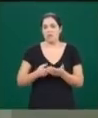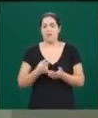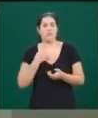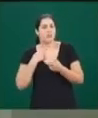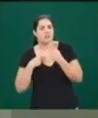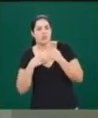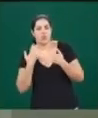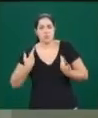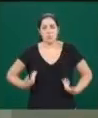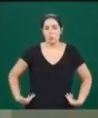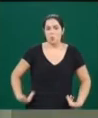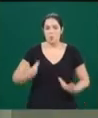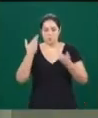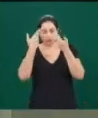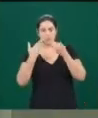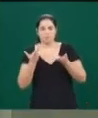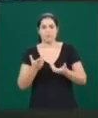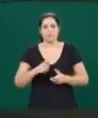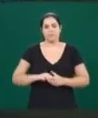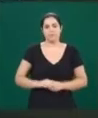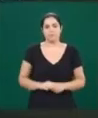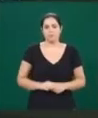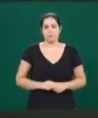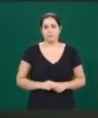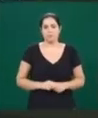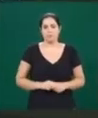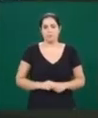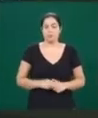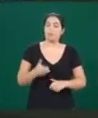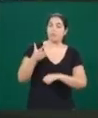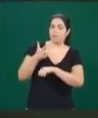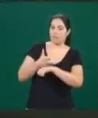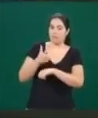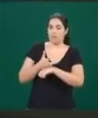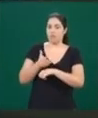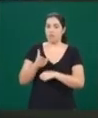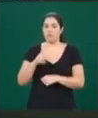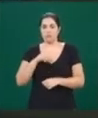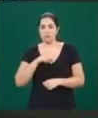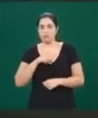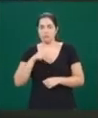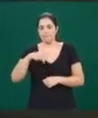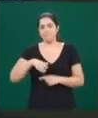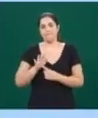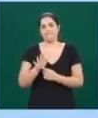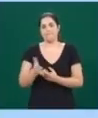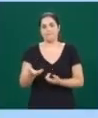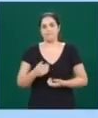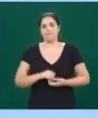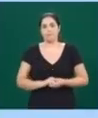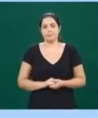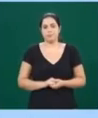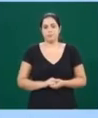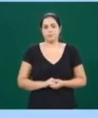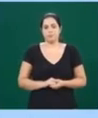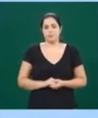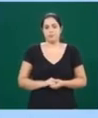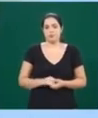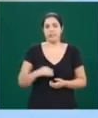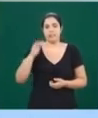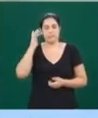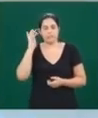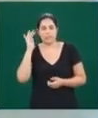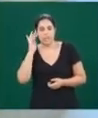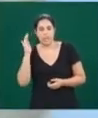corpo autorretrato e ob os vídeos que estão expostos aqui no mundo têm a ver um pouquinho com a teoria